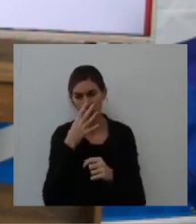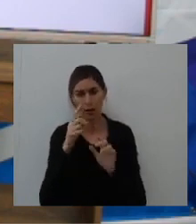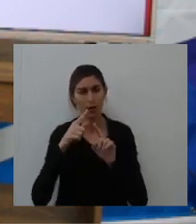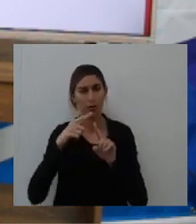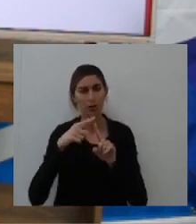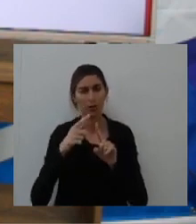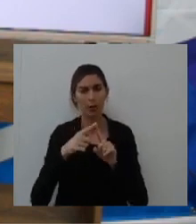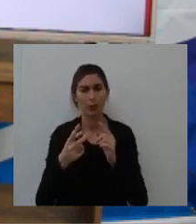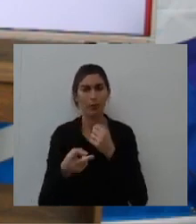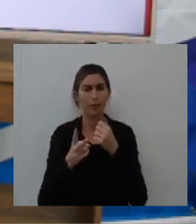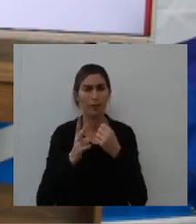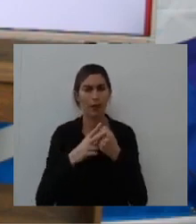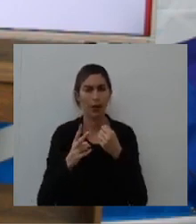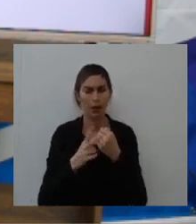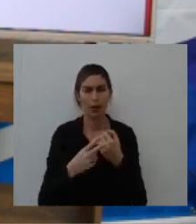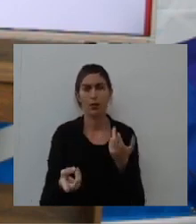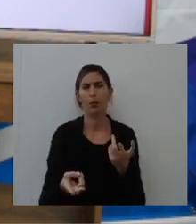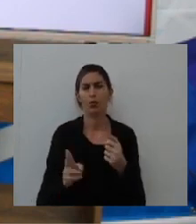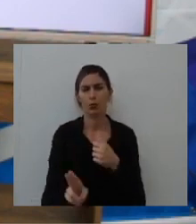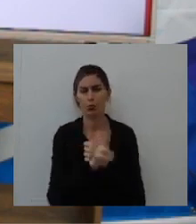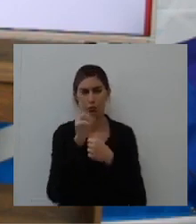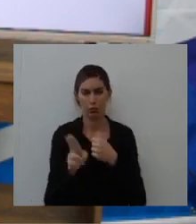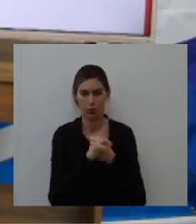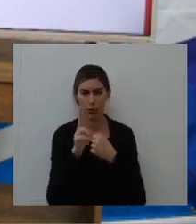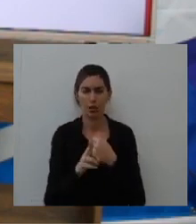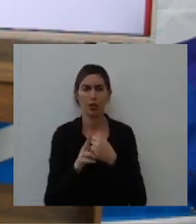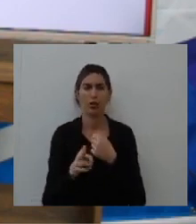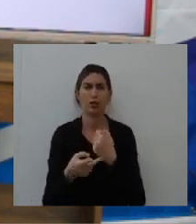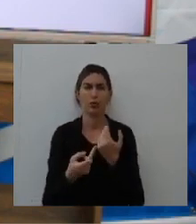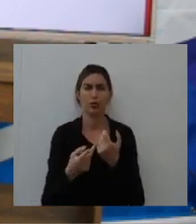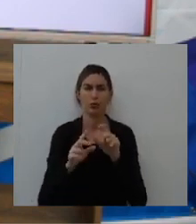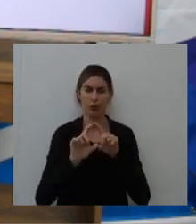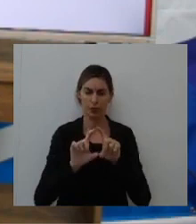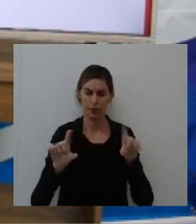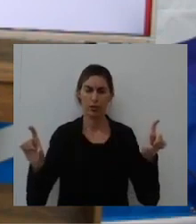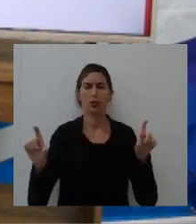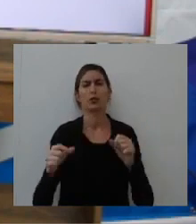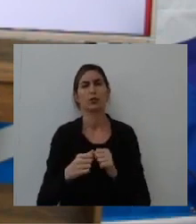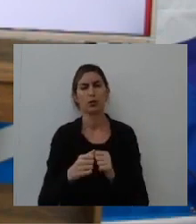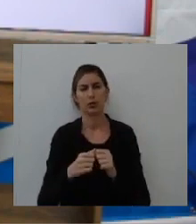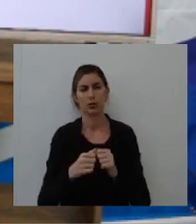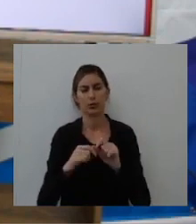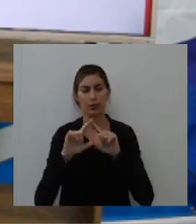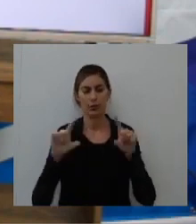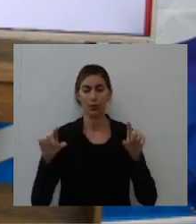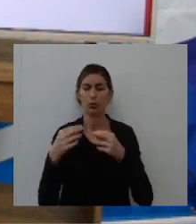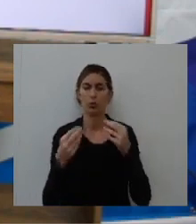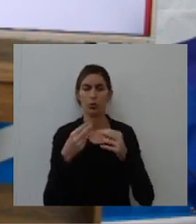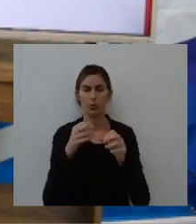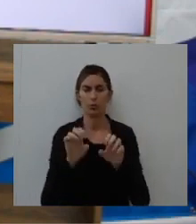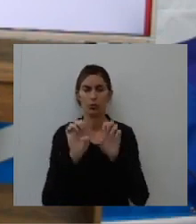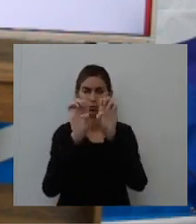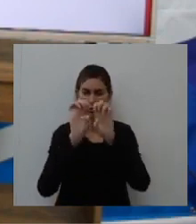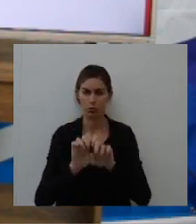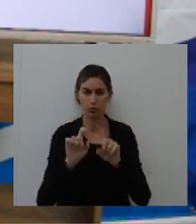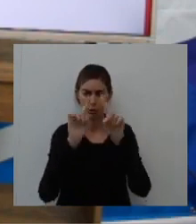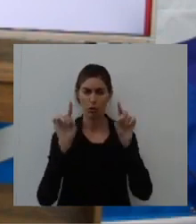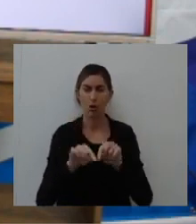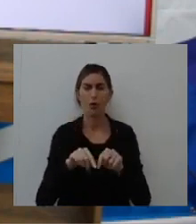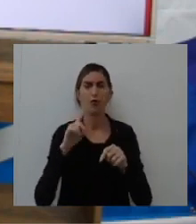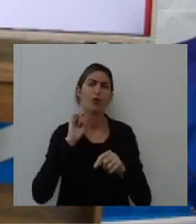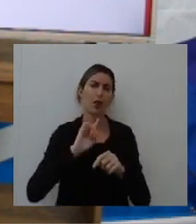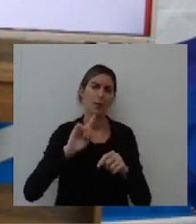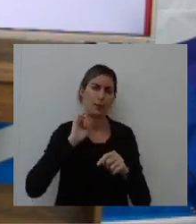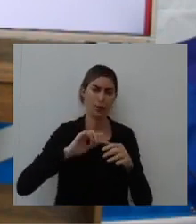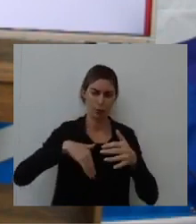de verbo que é usado. Observe a estrutura da frase. Pensa o seguinte, se tu diz assim, o